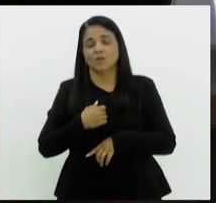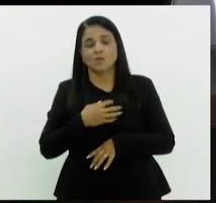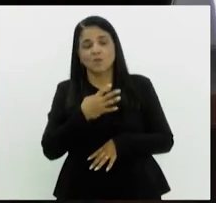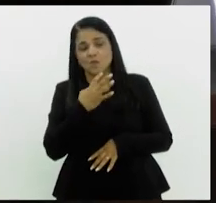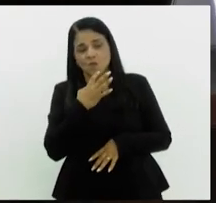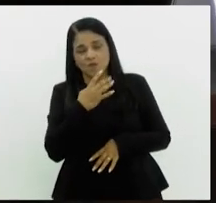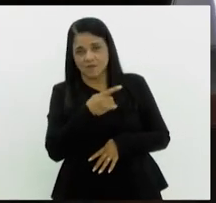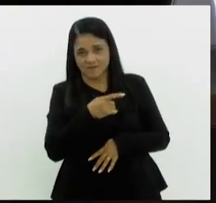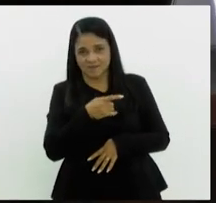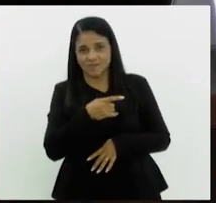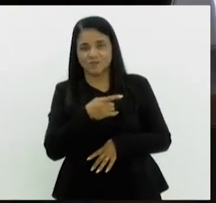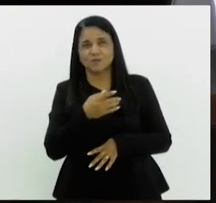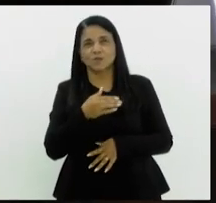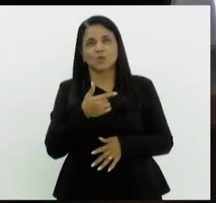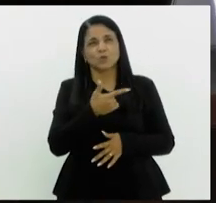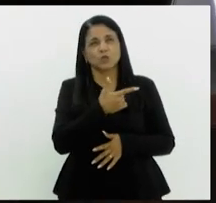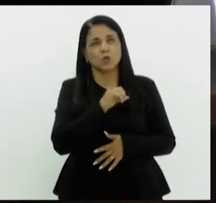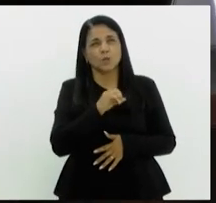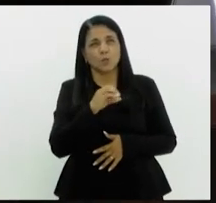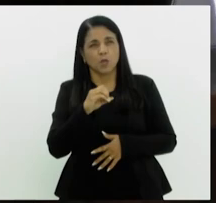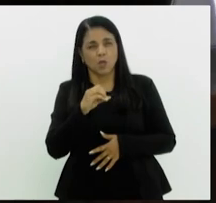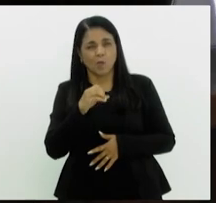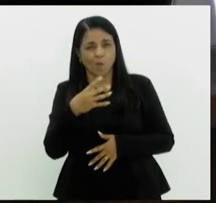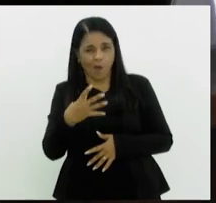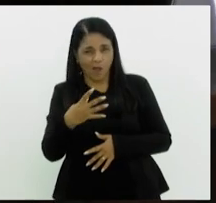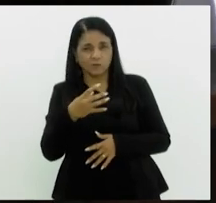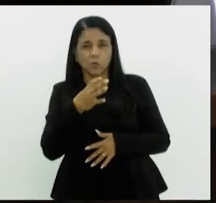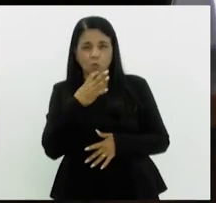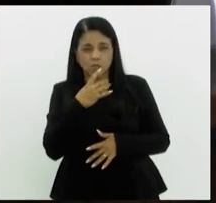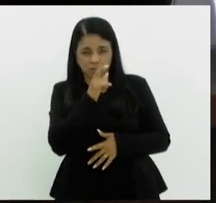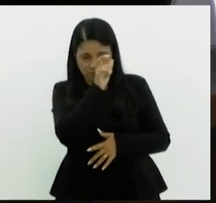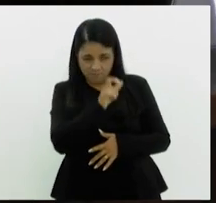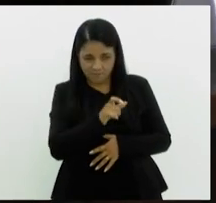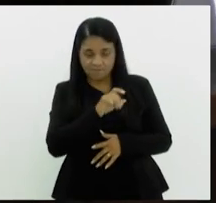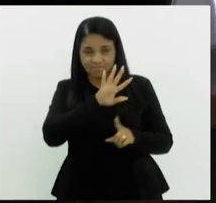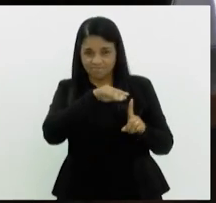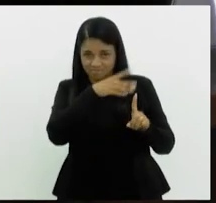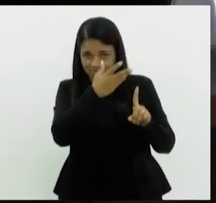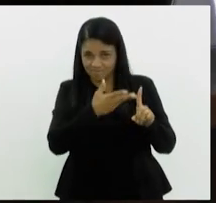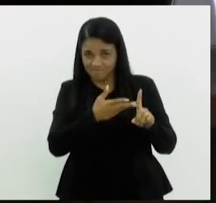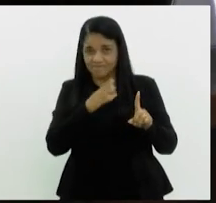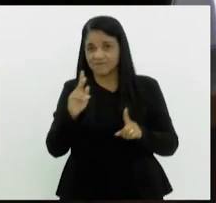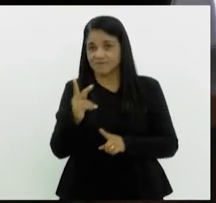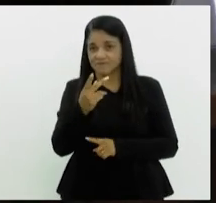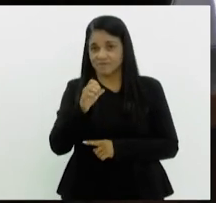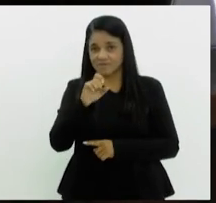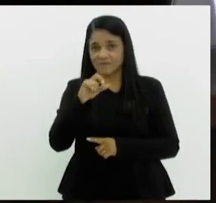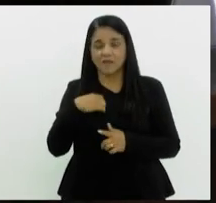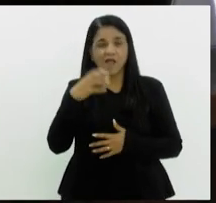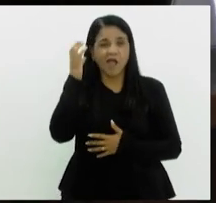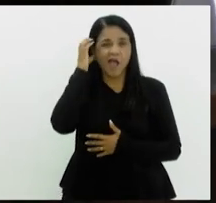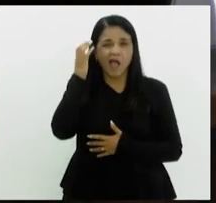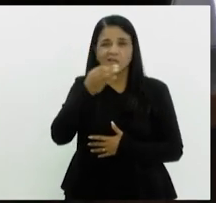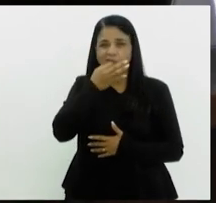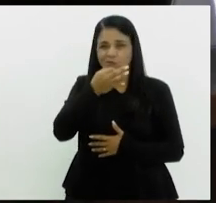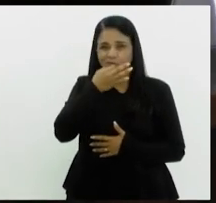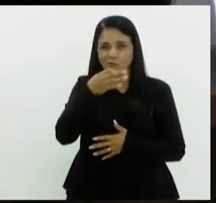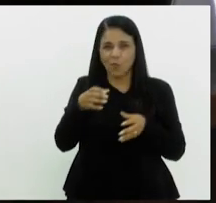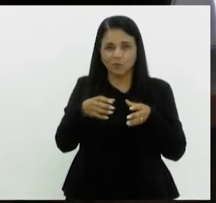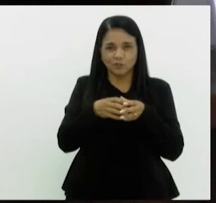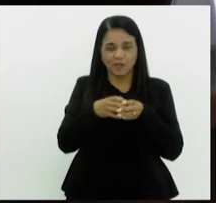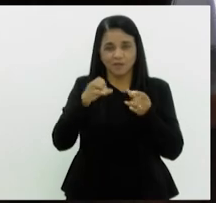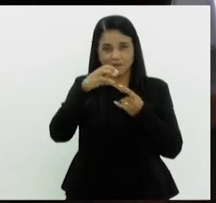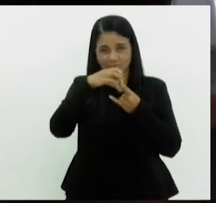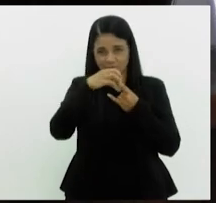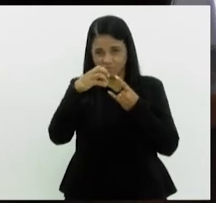Helena Teodoro em 2004, na época em que eu fazia parte da Rádio Comunitária na Fiocruz,